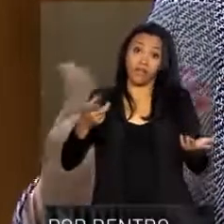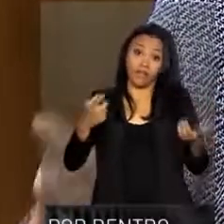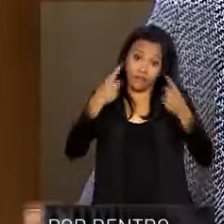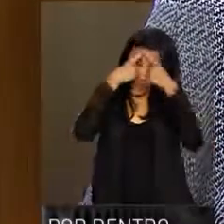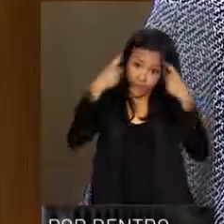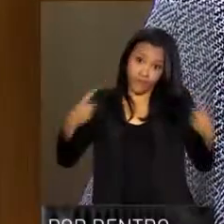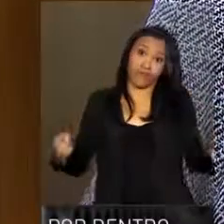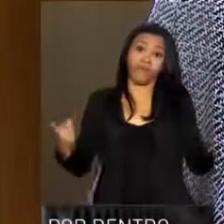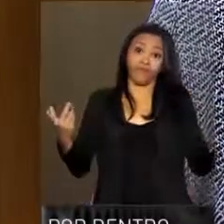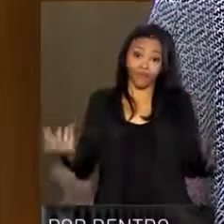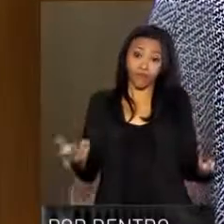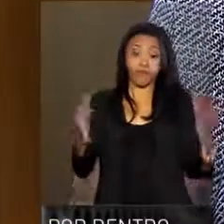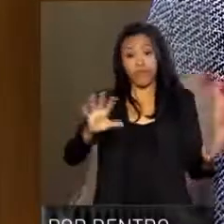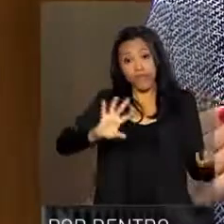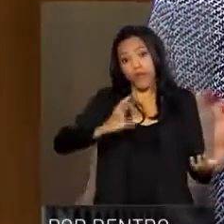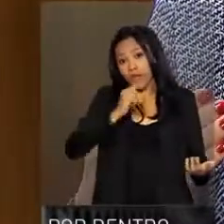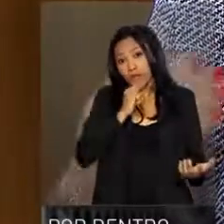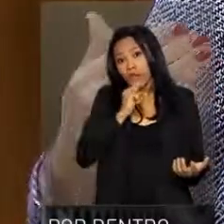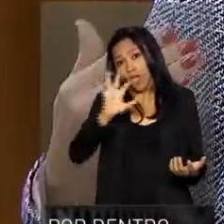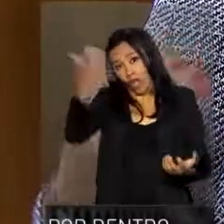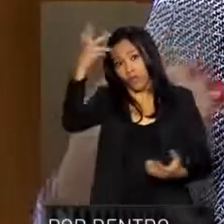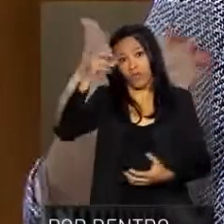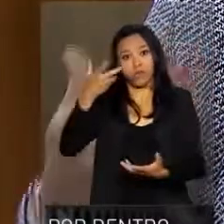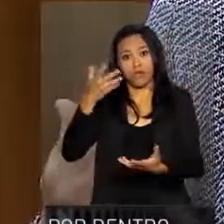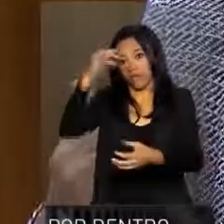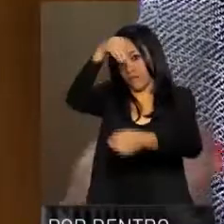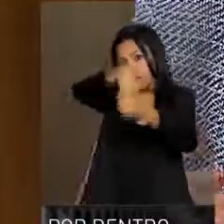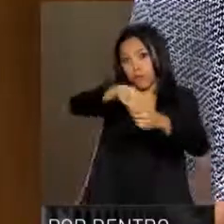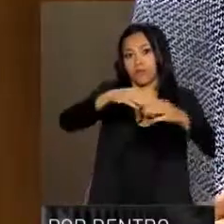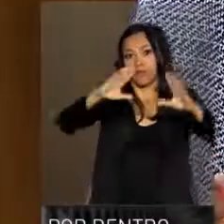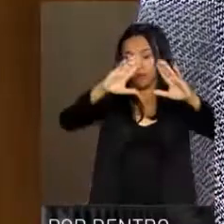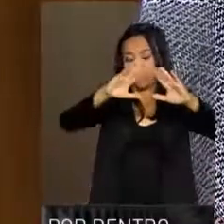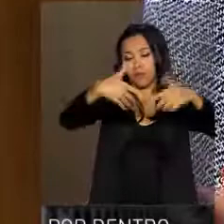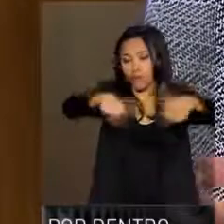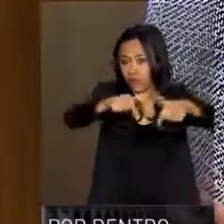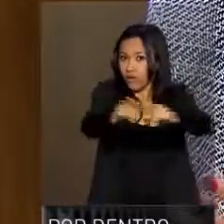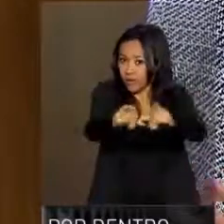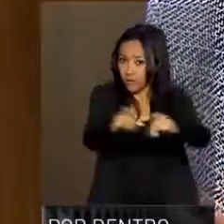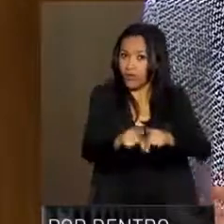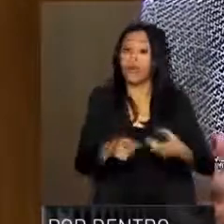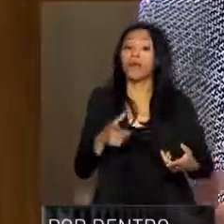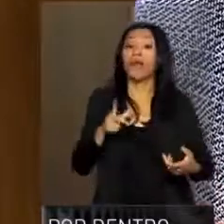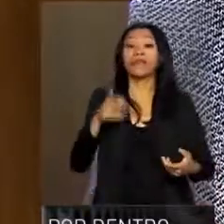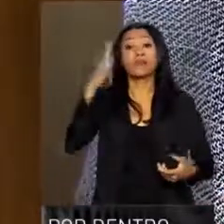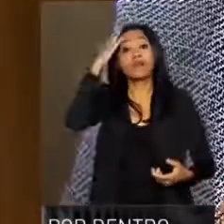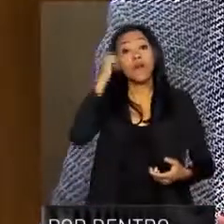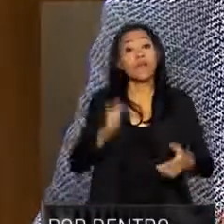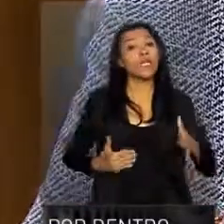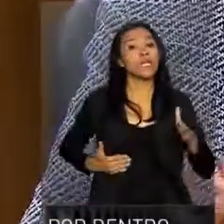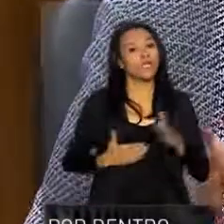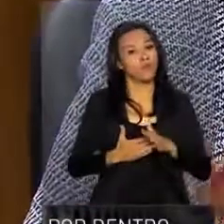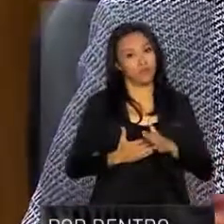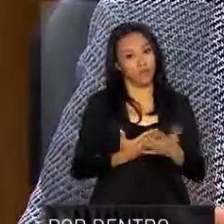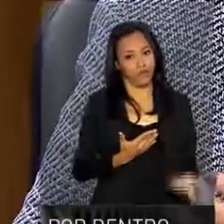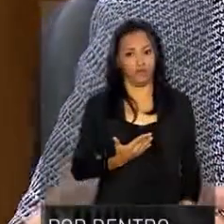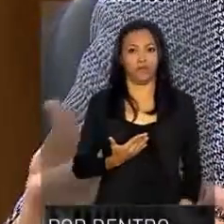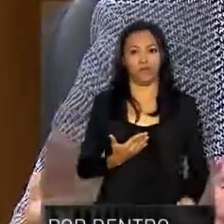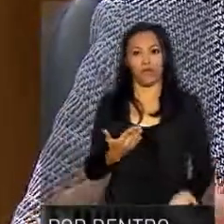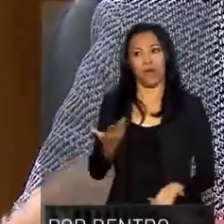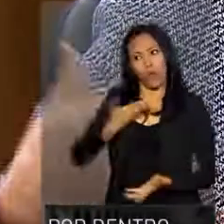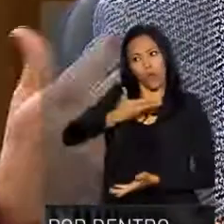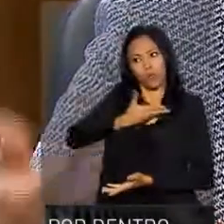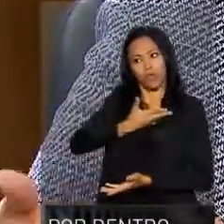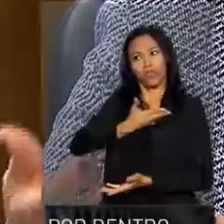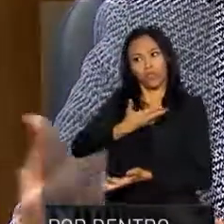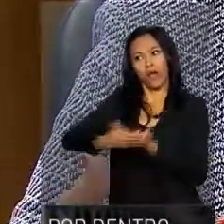caso do trabalho é o que tem que entender a pessoa tem que entender você tem limite uma coisa você tem uma relação de amizade você até